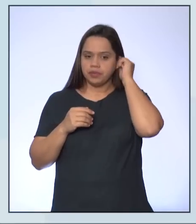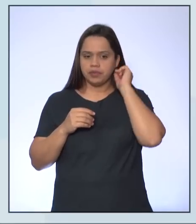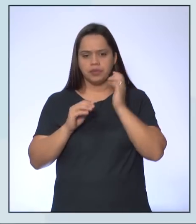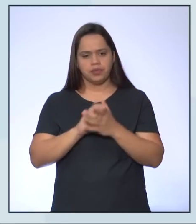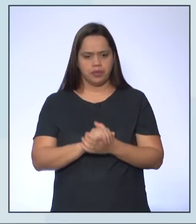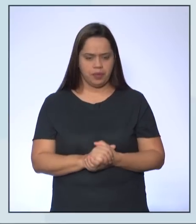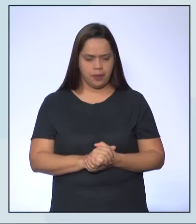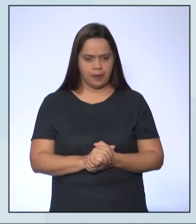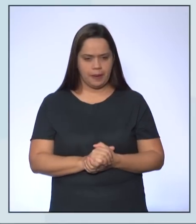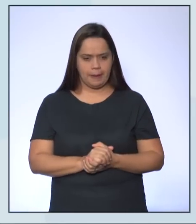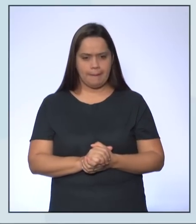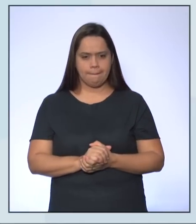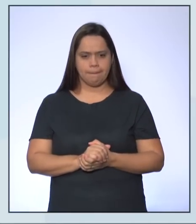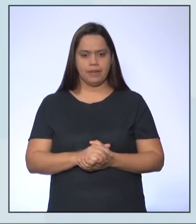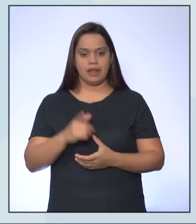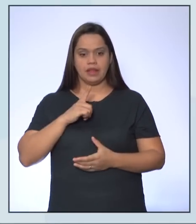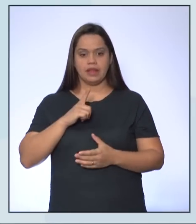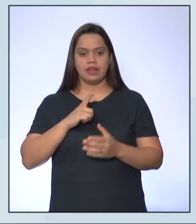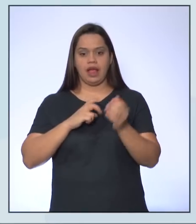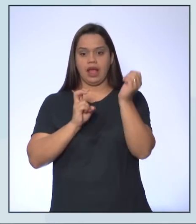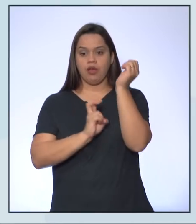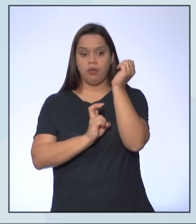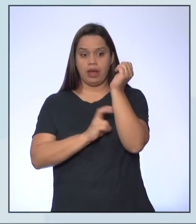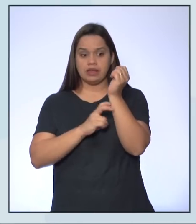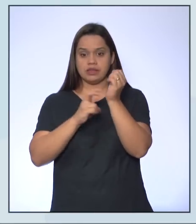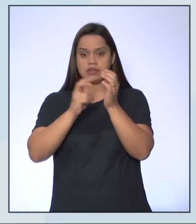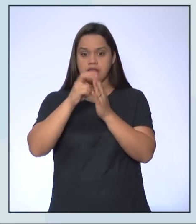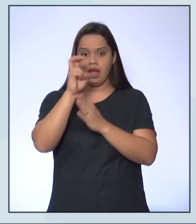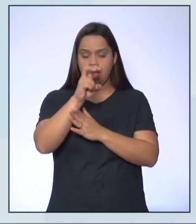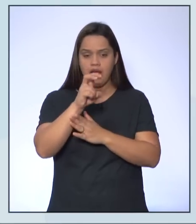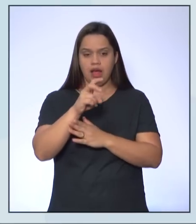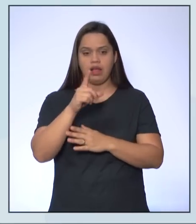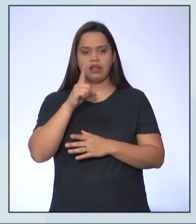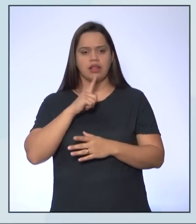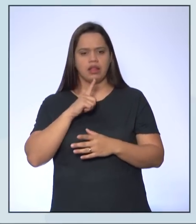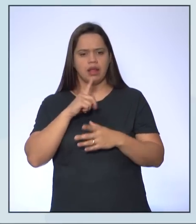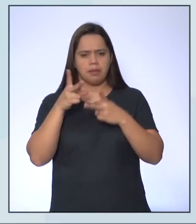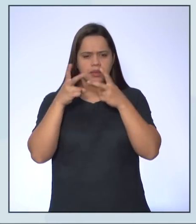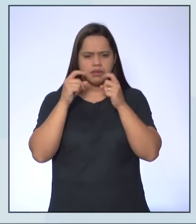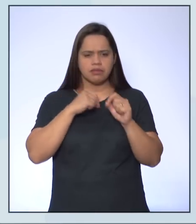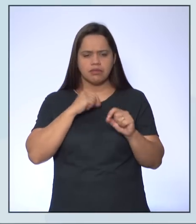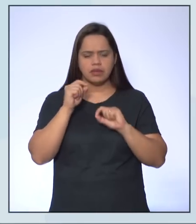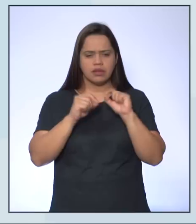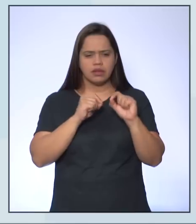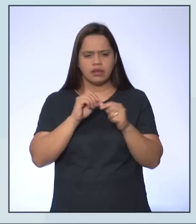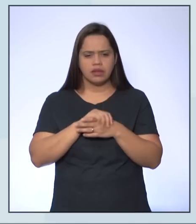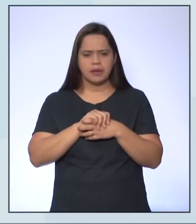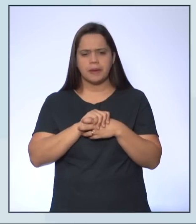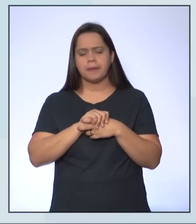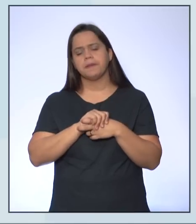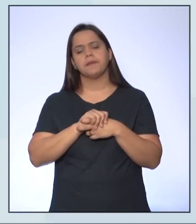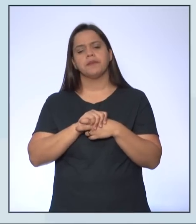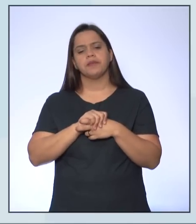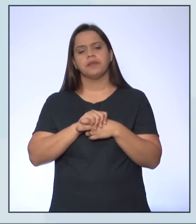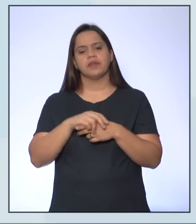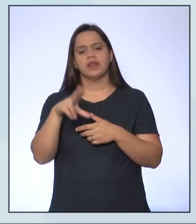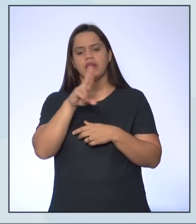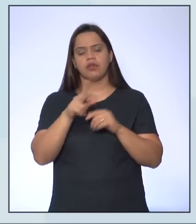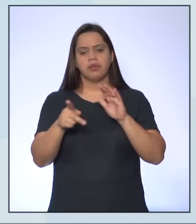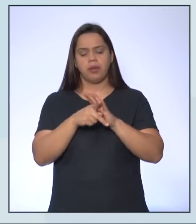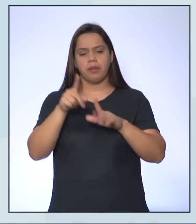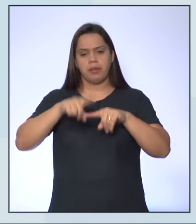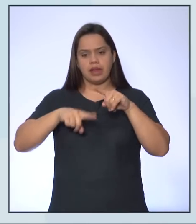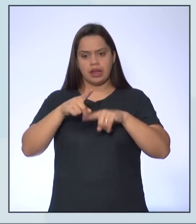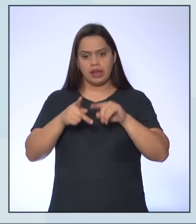Isso. Olha lá, tem uma escada, vocês percebem que eles estão usando instrumentos para